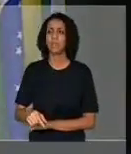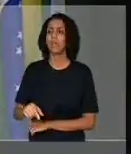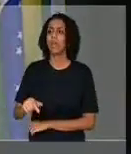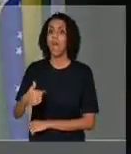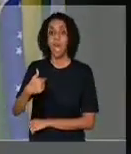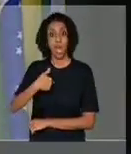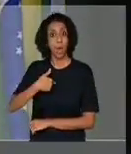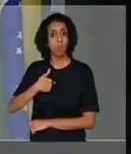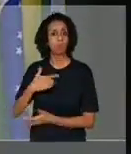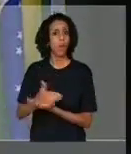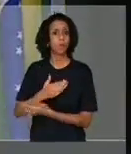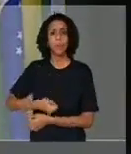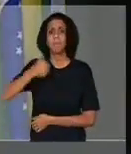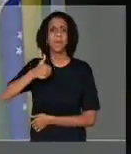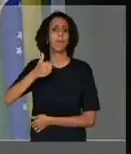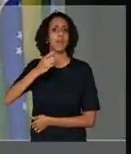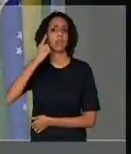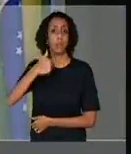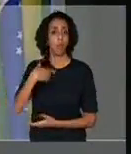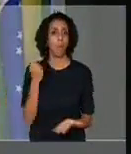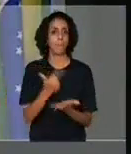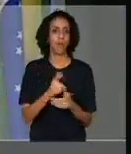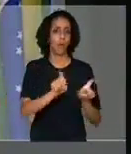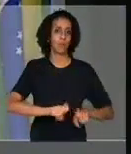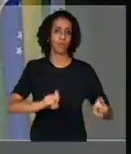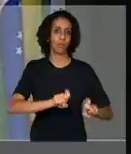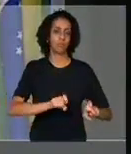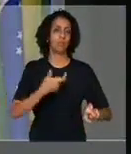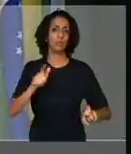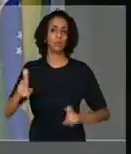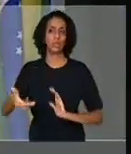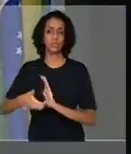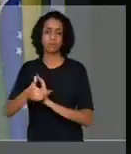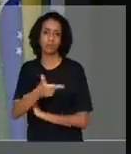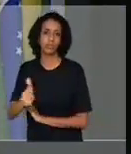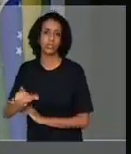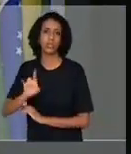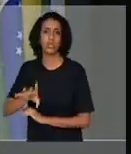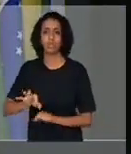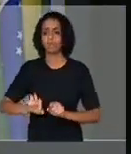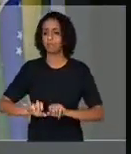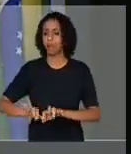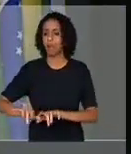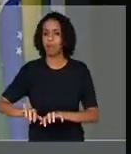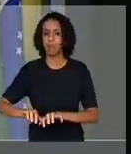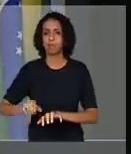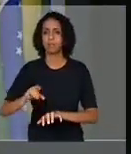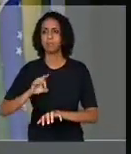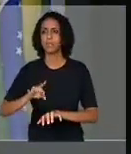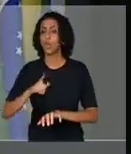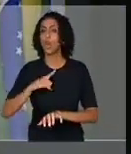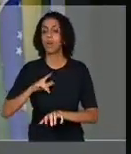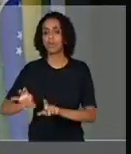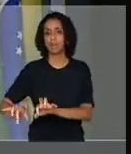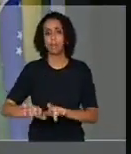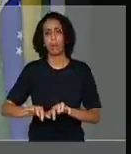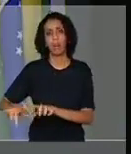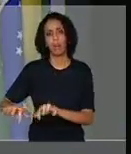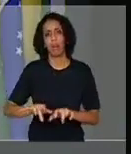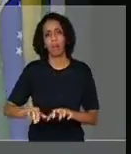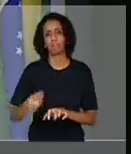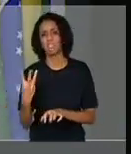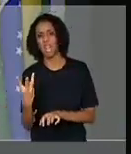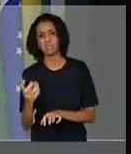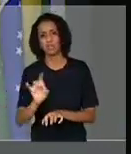um computador fui eu. A casa não oferecia. Ela oferecia uma máquina, 2, 3, 4 máquinas de